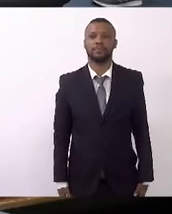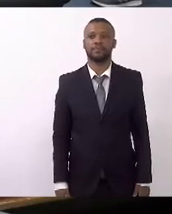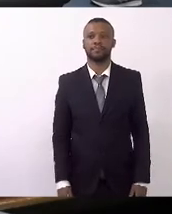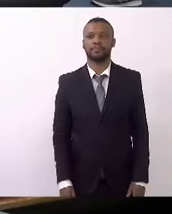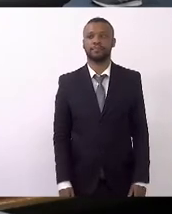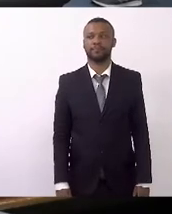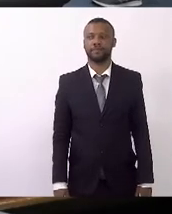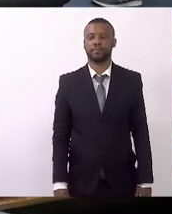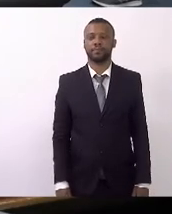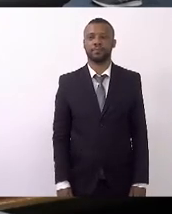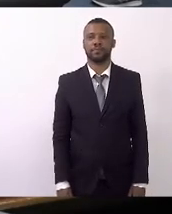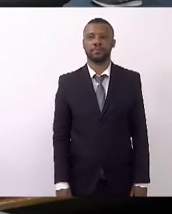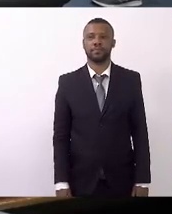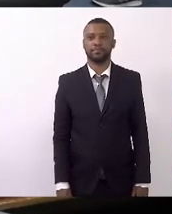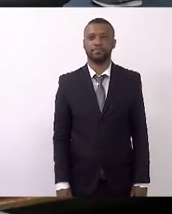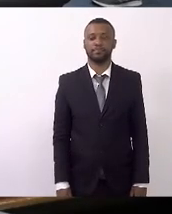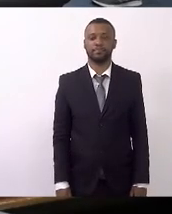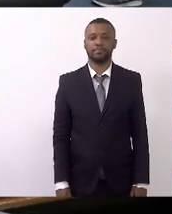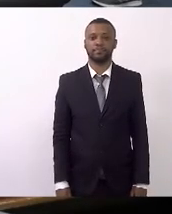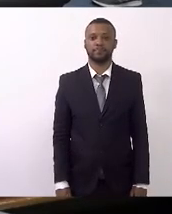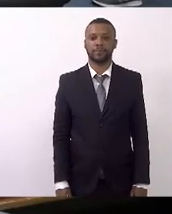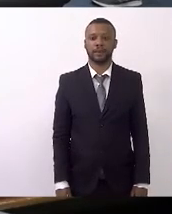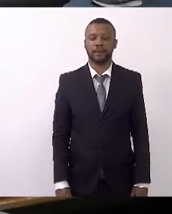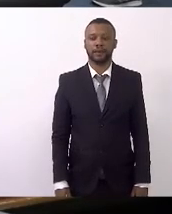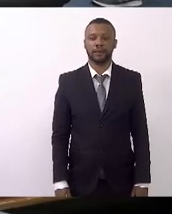atestado de antecedentes.